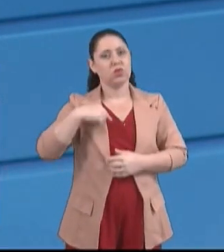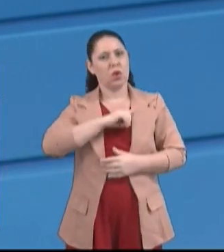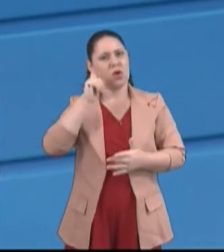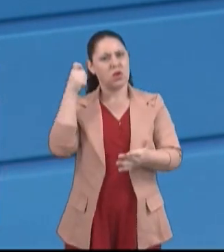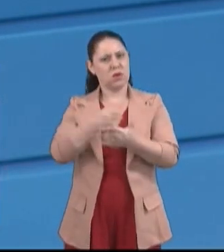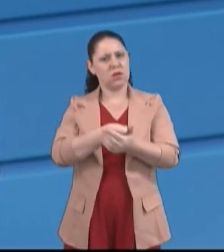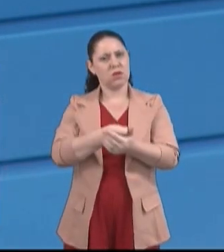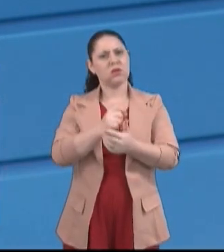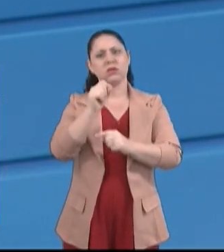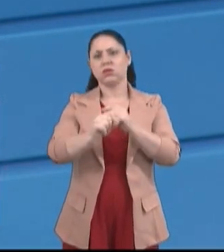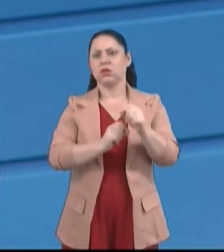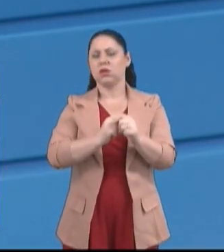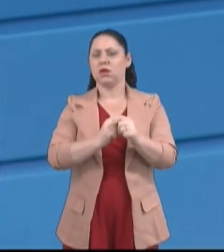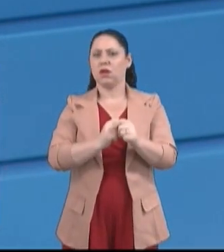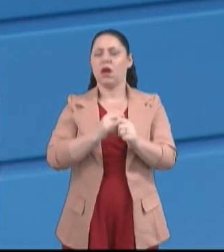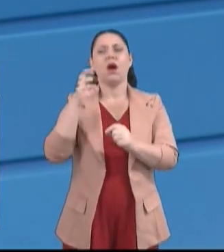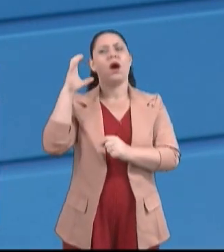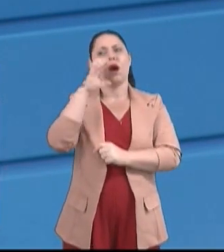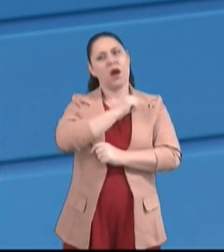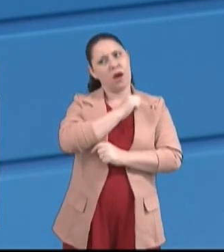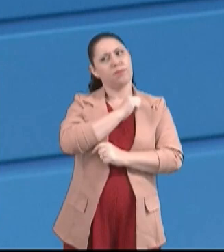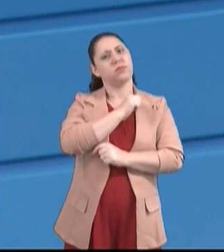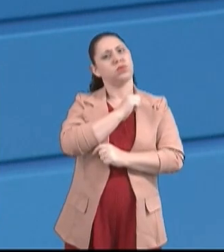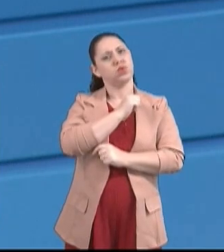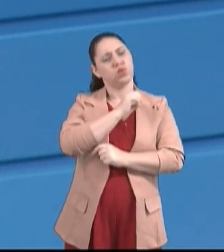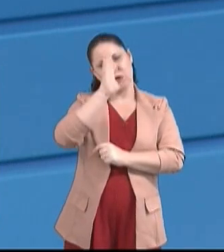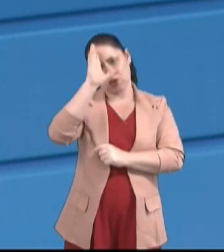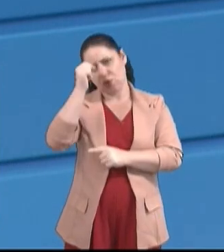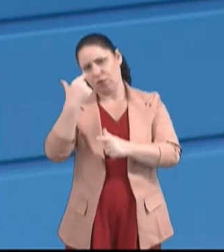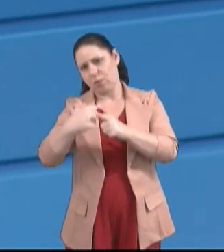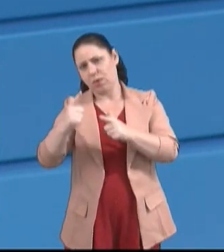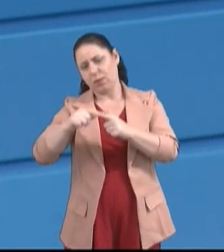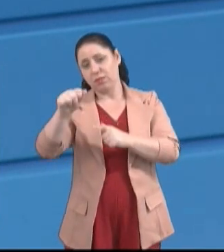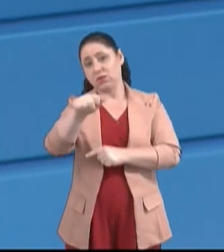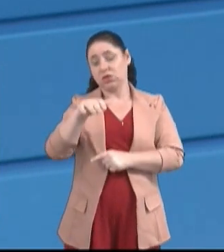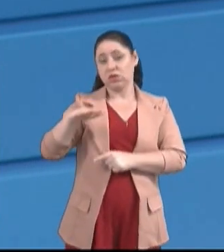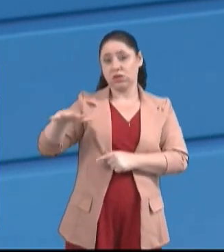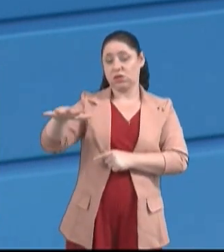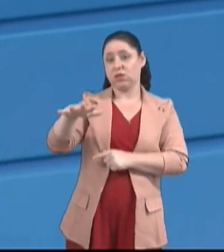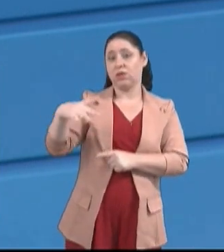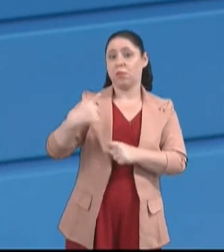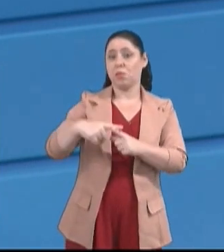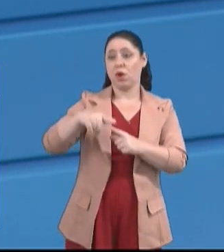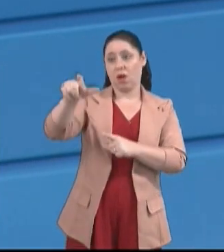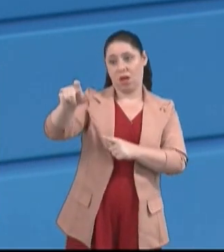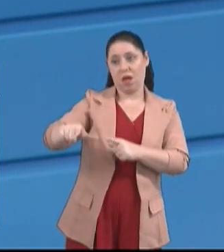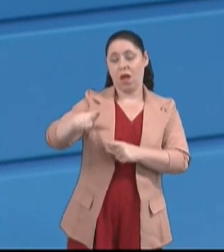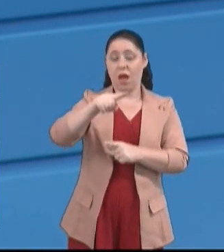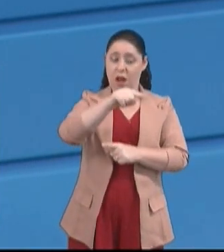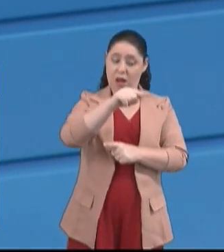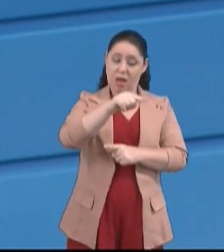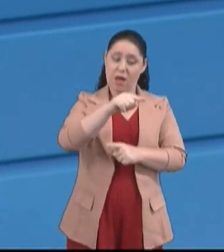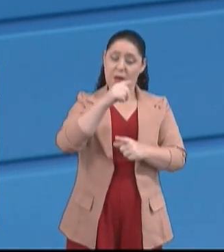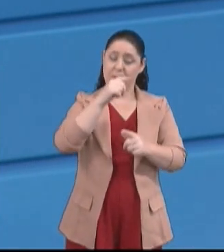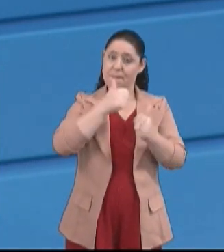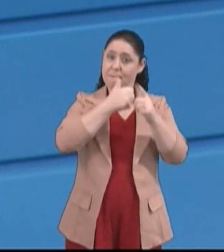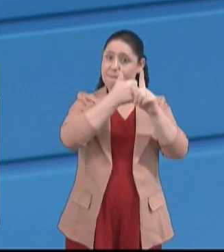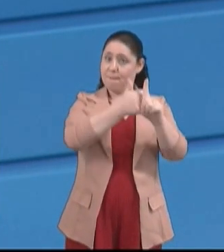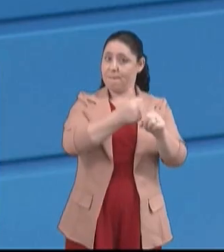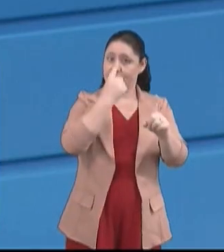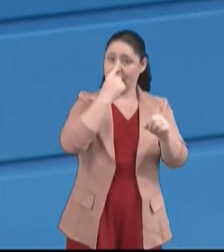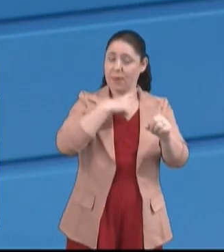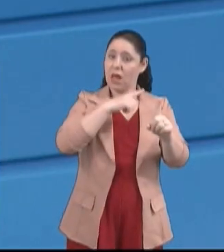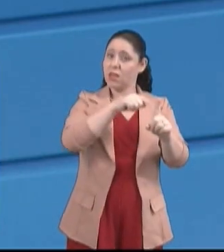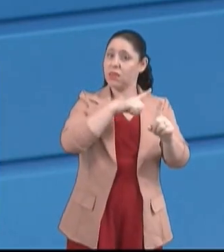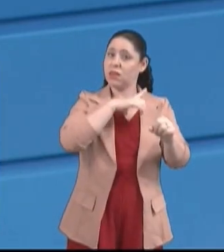então, cobrando providências da Secretaria de Assistência Social para que essas mães voltem a receber